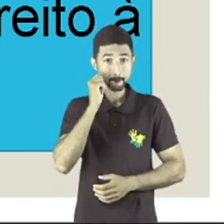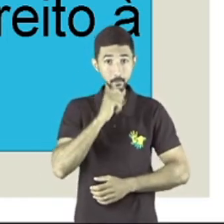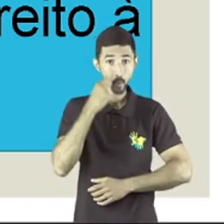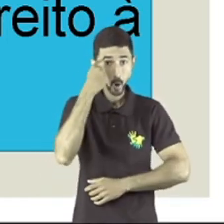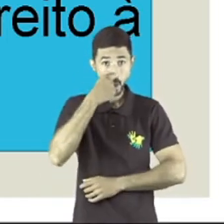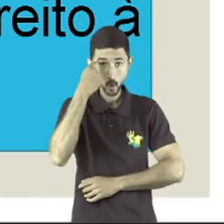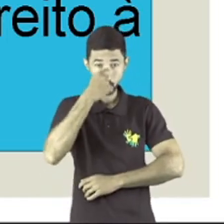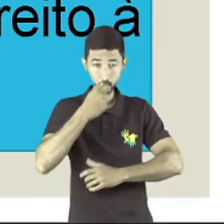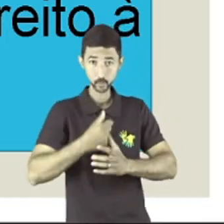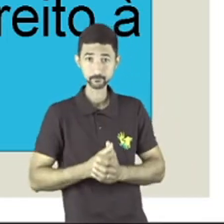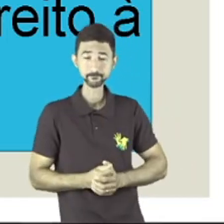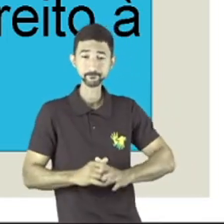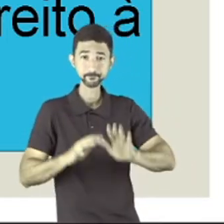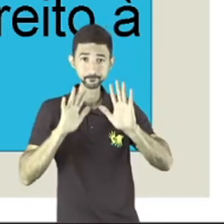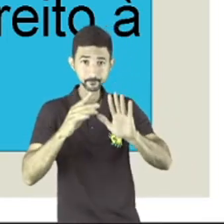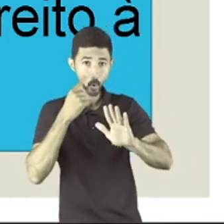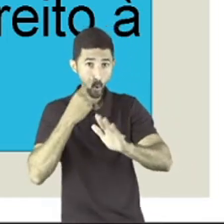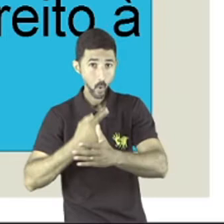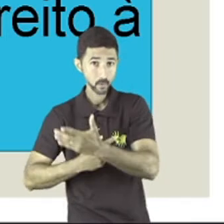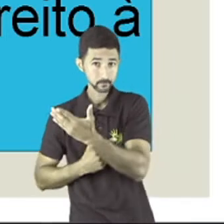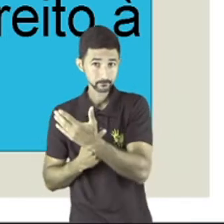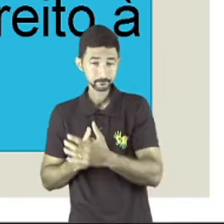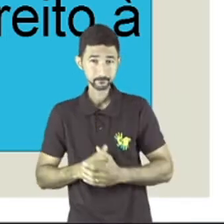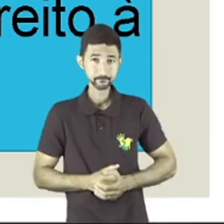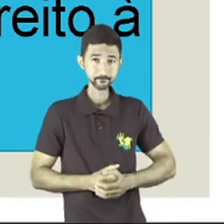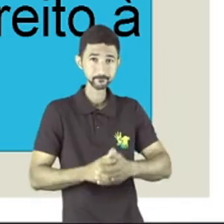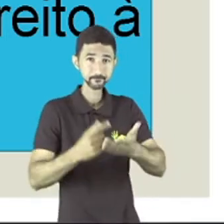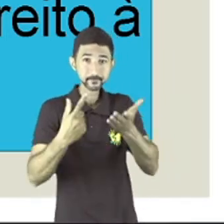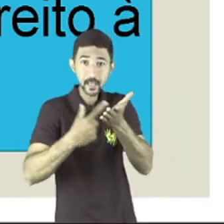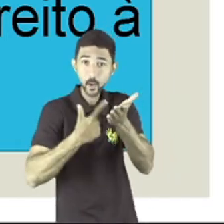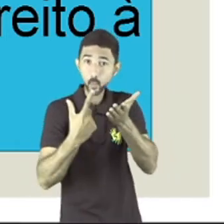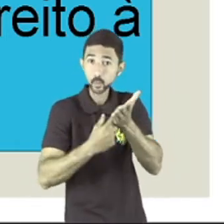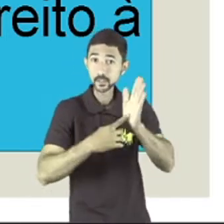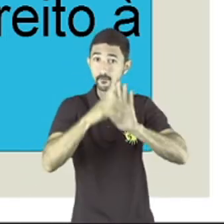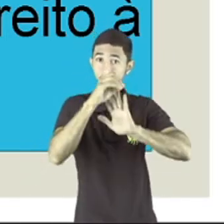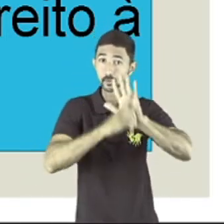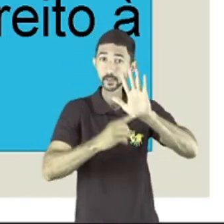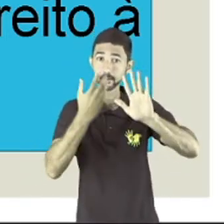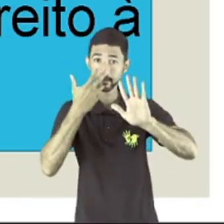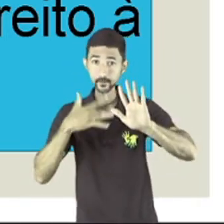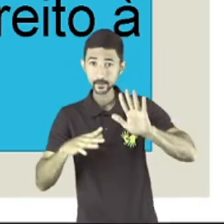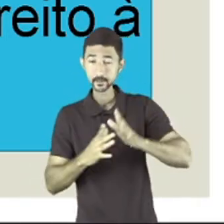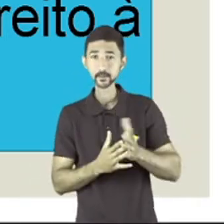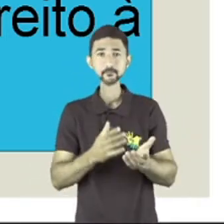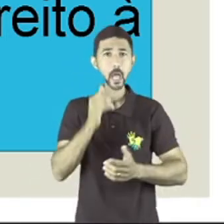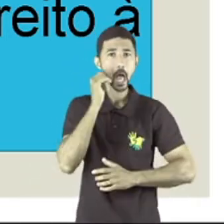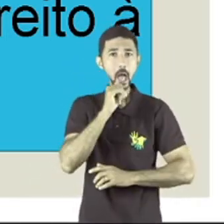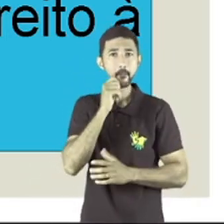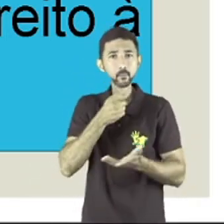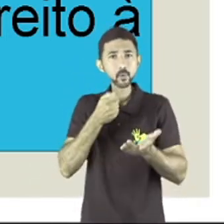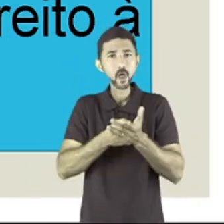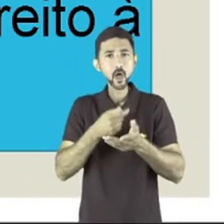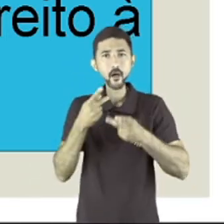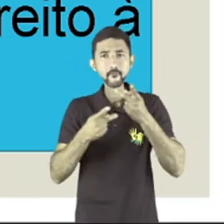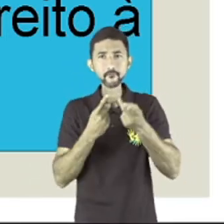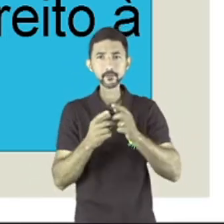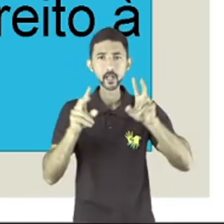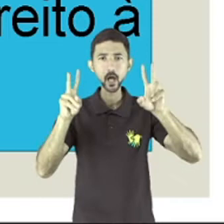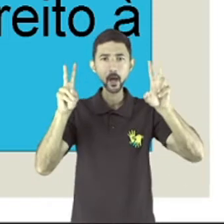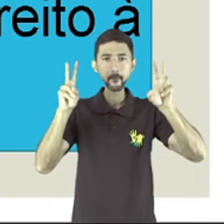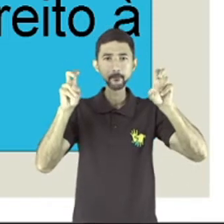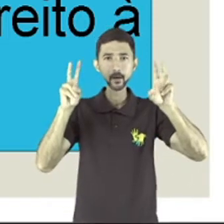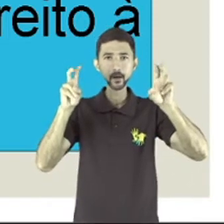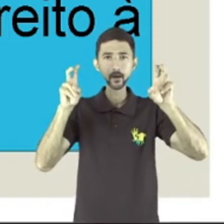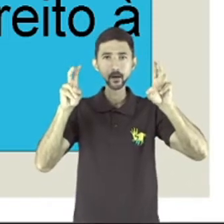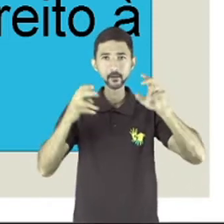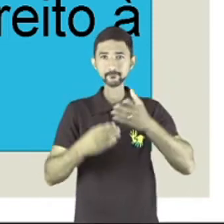Ruth Rocha, disse assim: sobre o livro Os Direitos das Crianças, Ruth Rocha afirma, abre aspas,